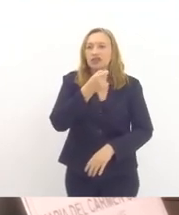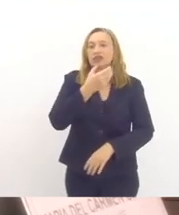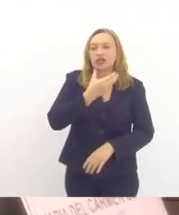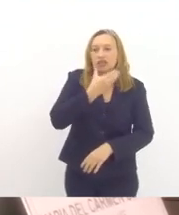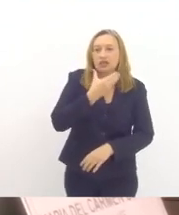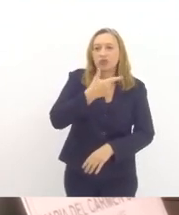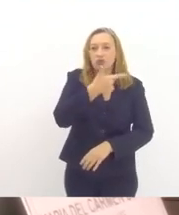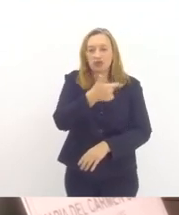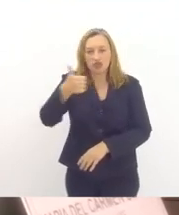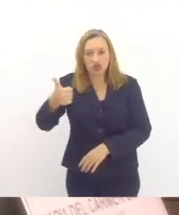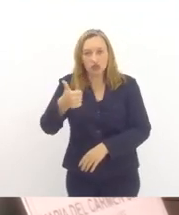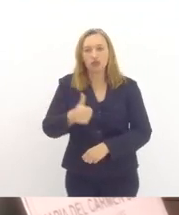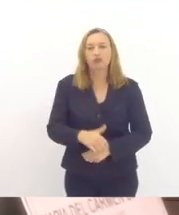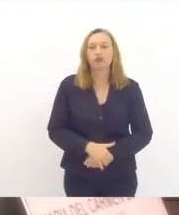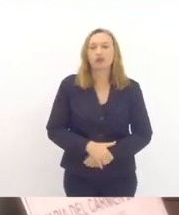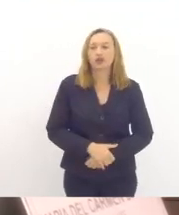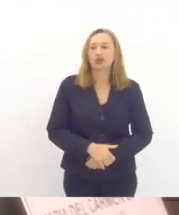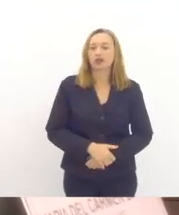2021.